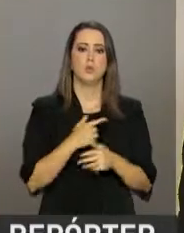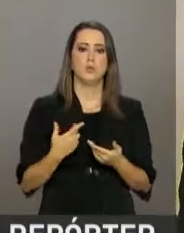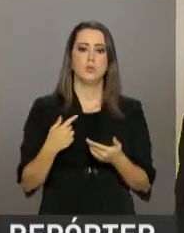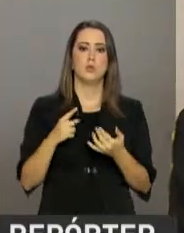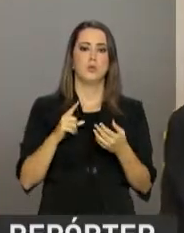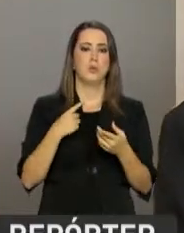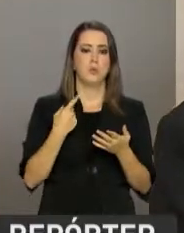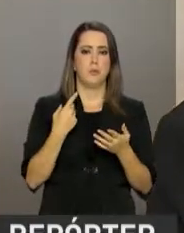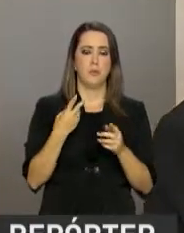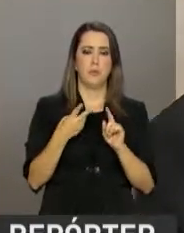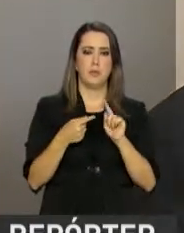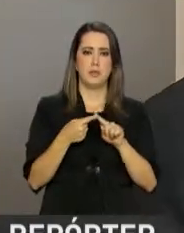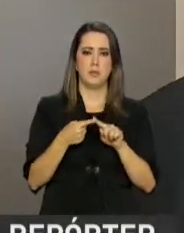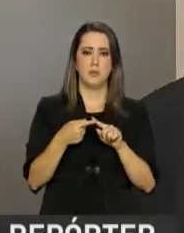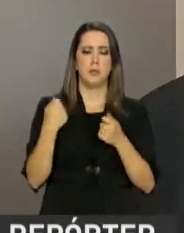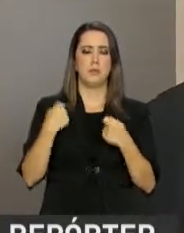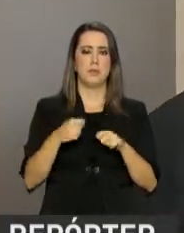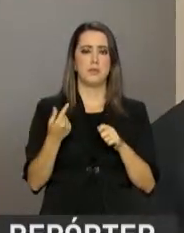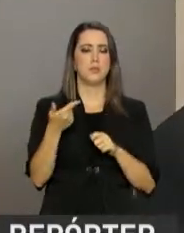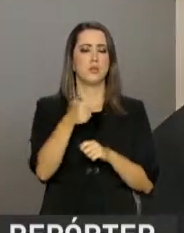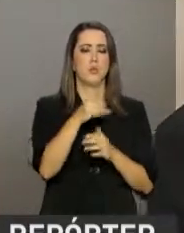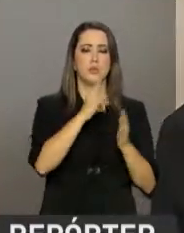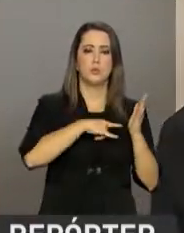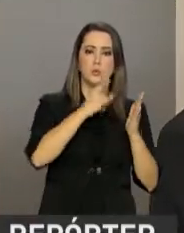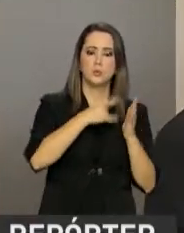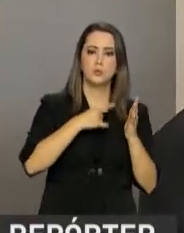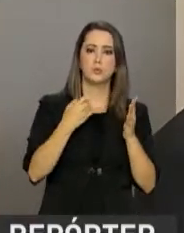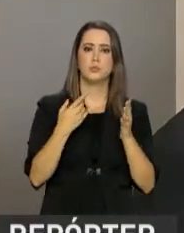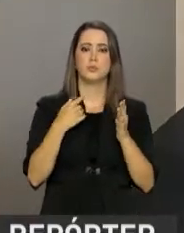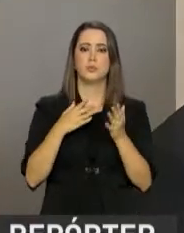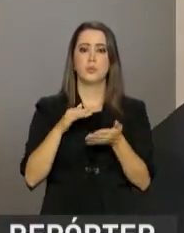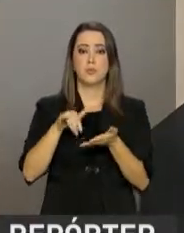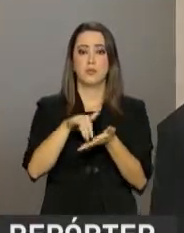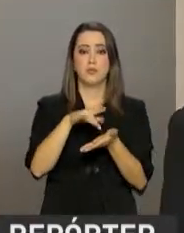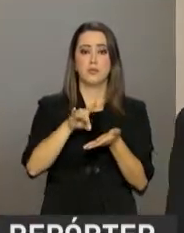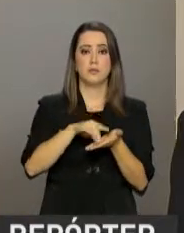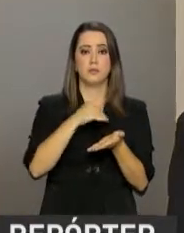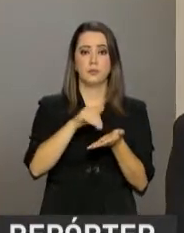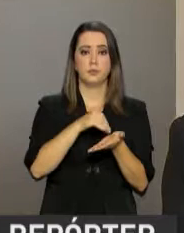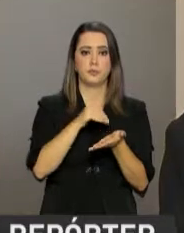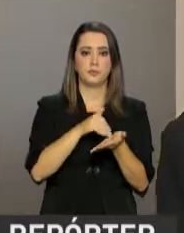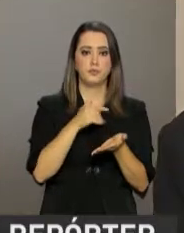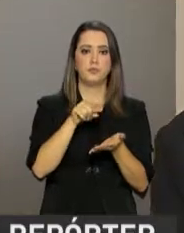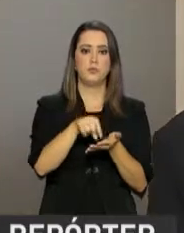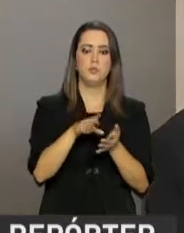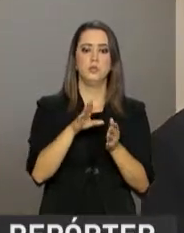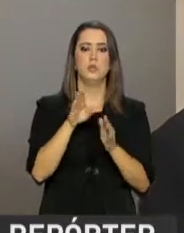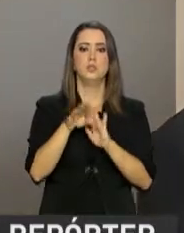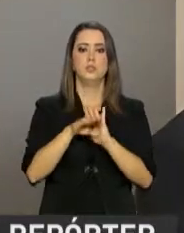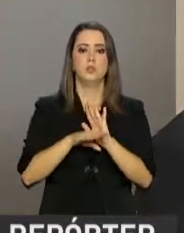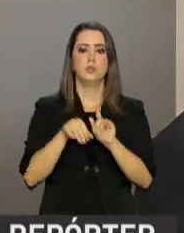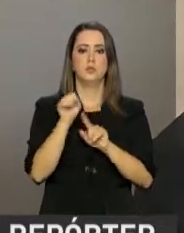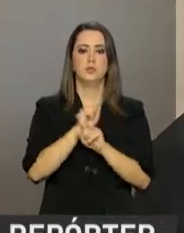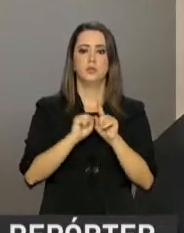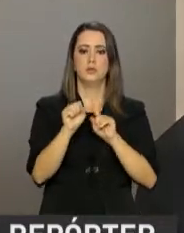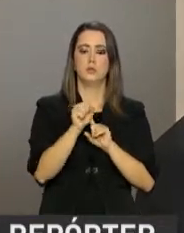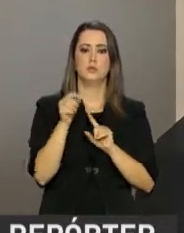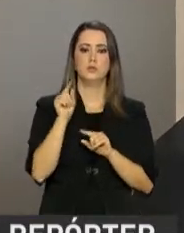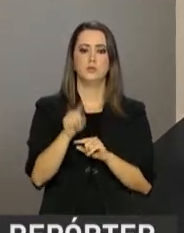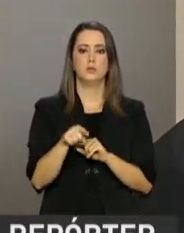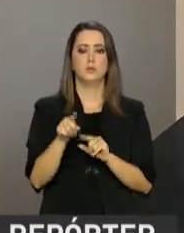tirar a carteira de trabalho, você precisa ter outros documentos, a inscrição dessas pessoas em programas sociais